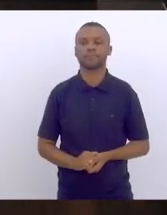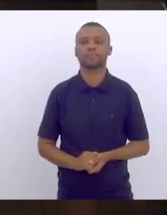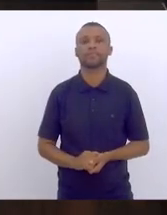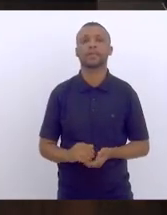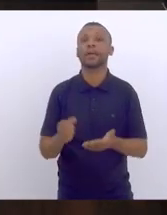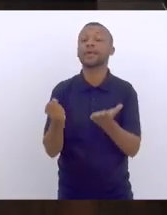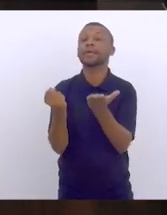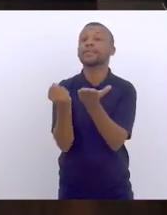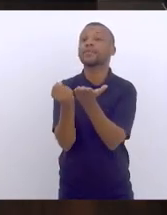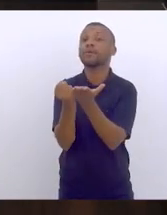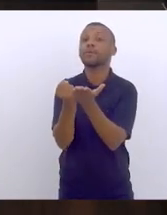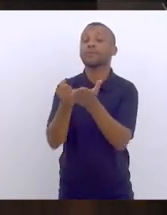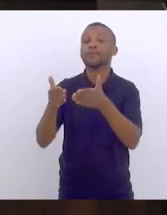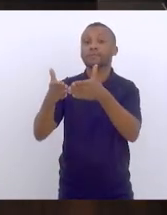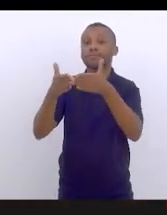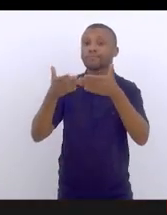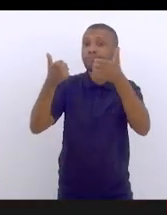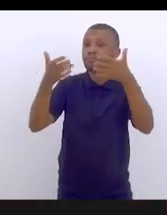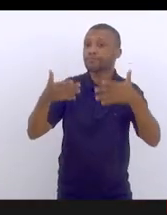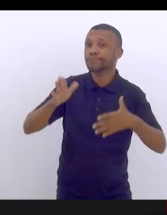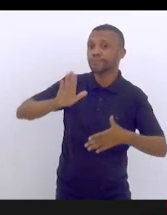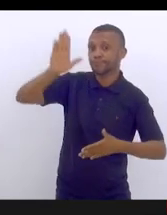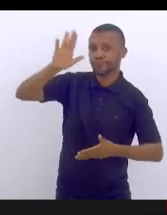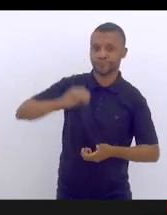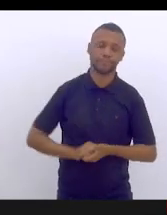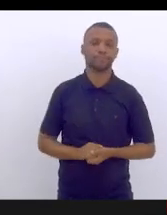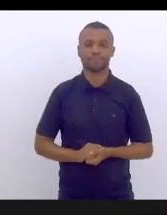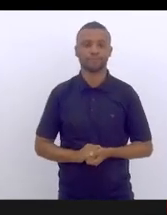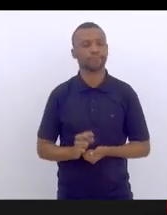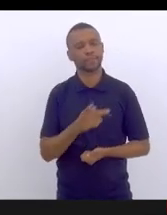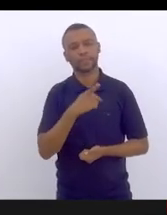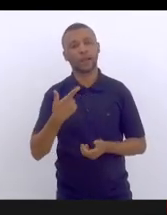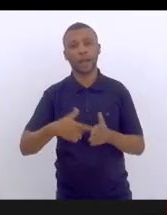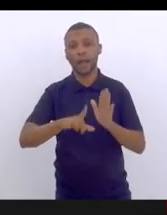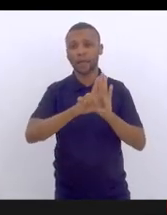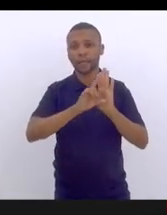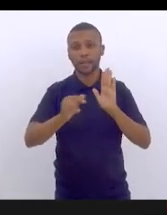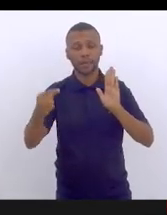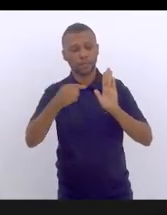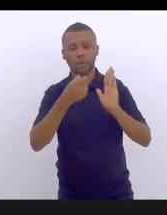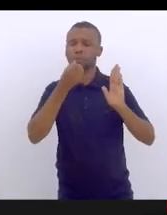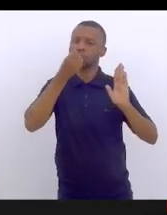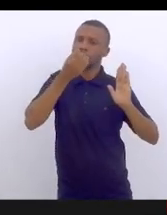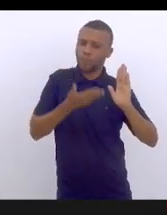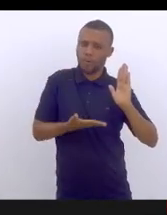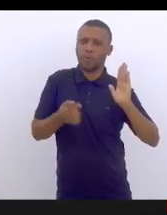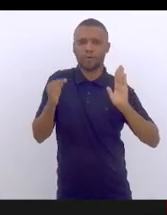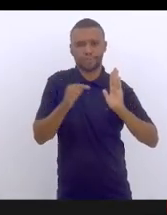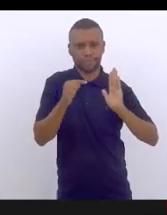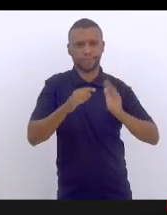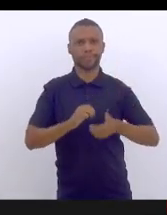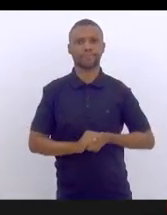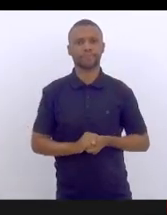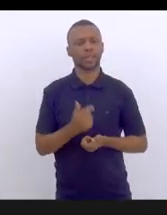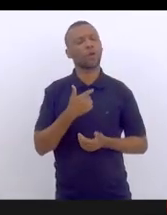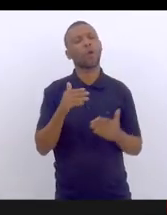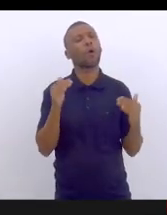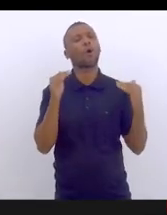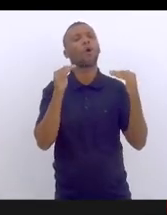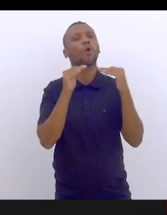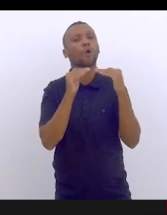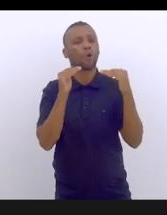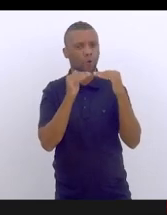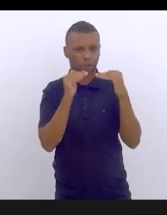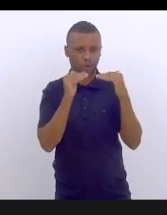Questão de ordem, Samuel Malafaia. Presidente, a lei é uma lei muito, muito boa. Eu estou de acordo